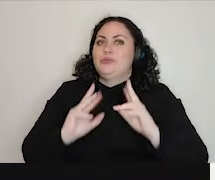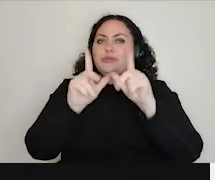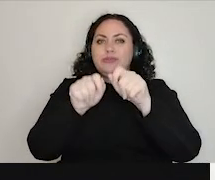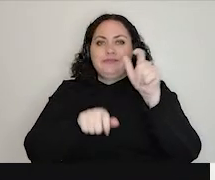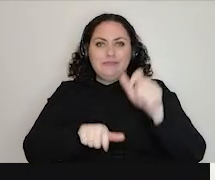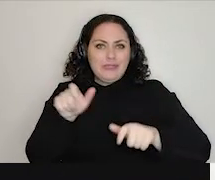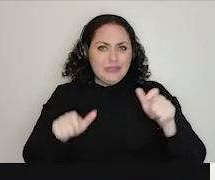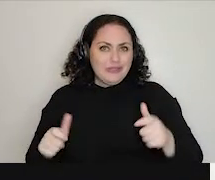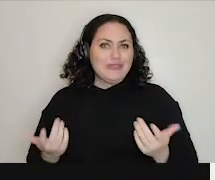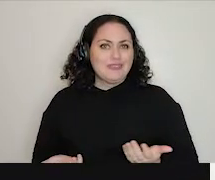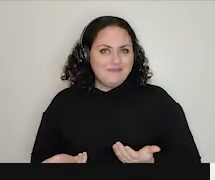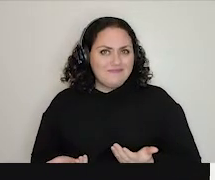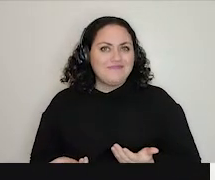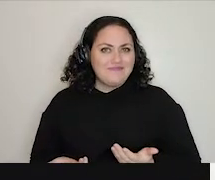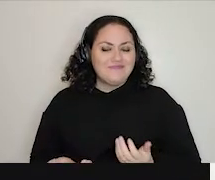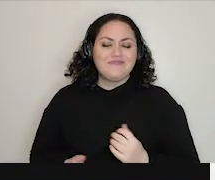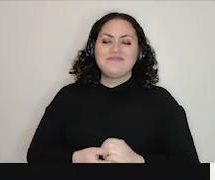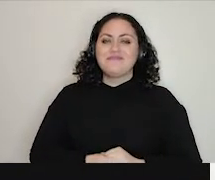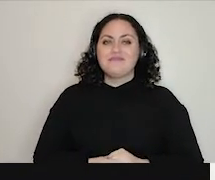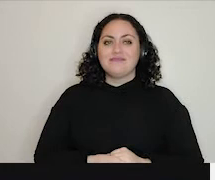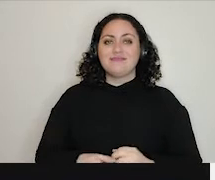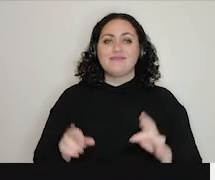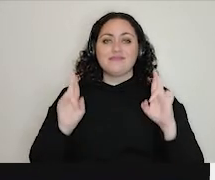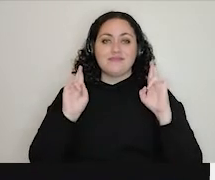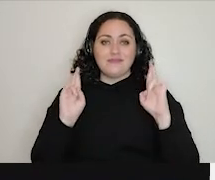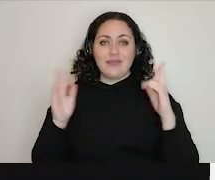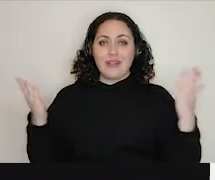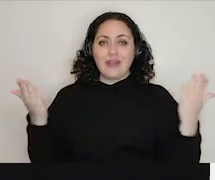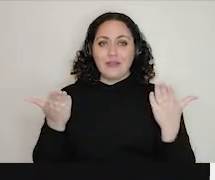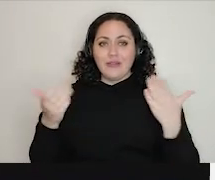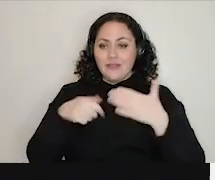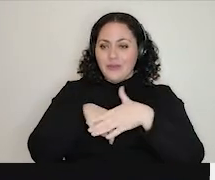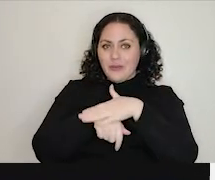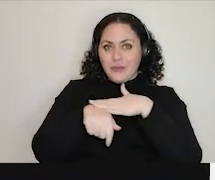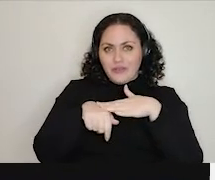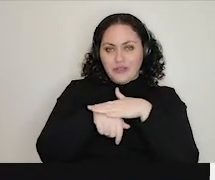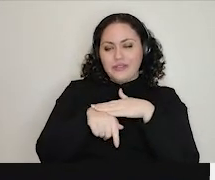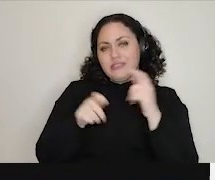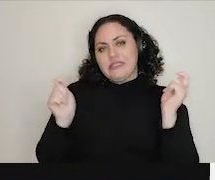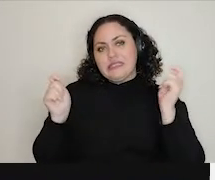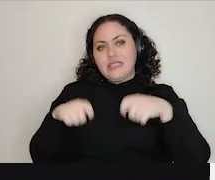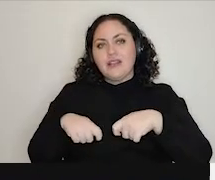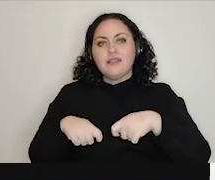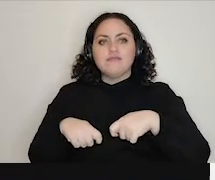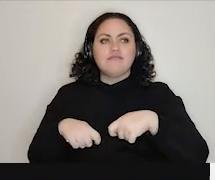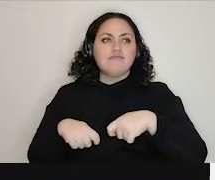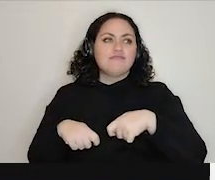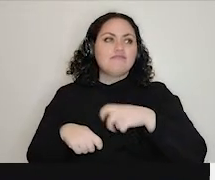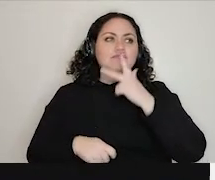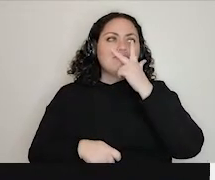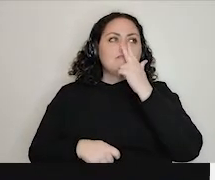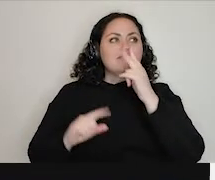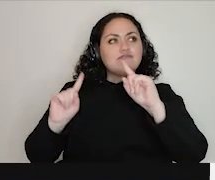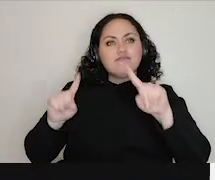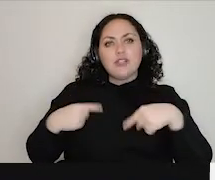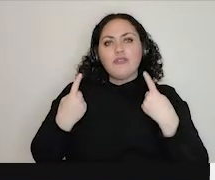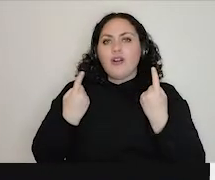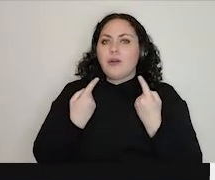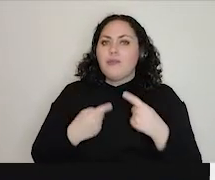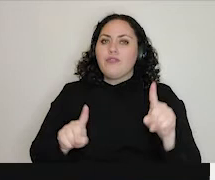todos, né? Então, desejo que essa nossa conversa ela possa ser uma conversa que produza